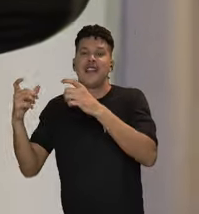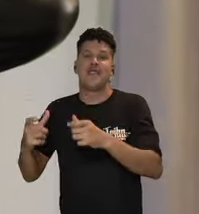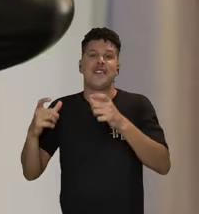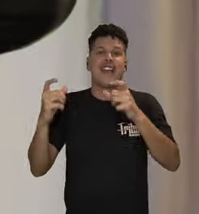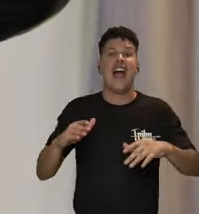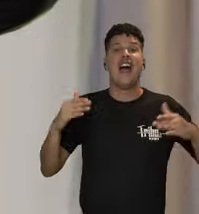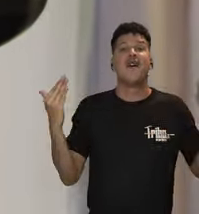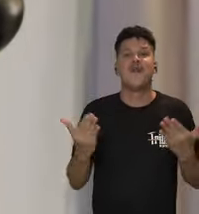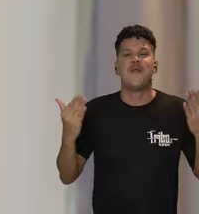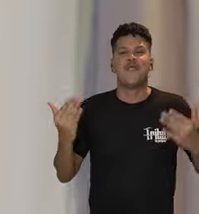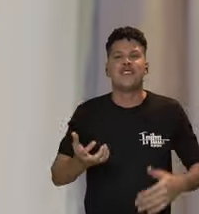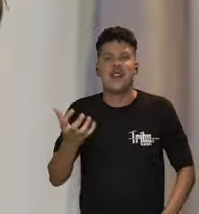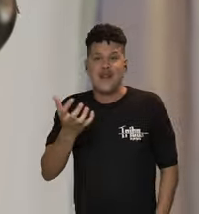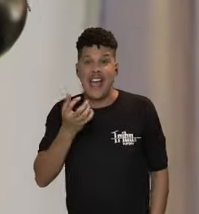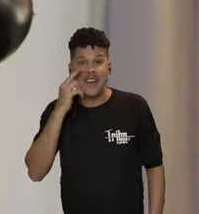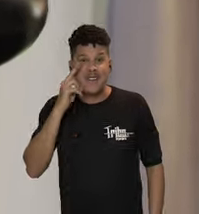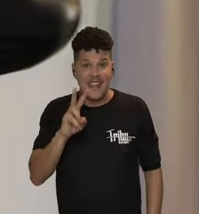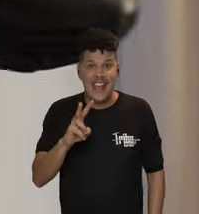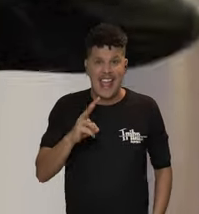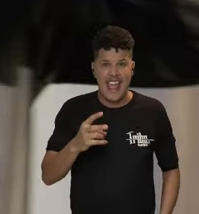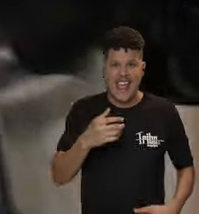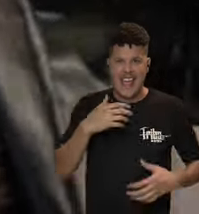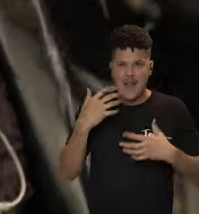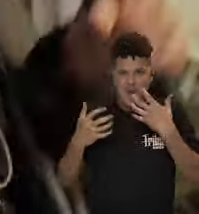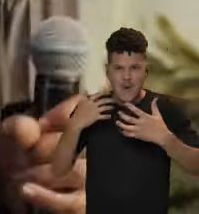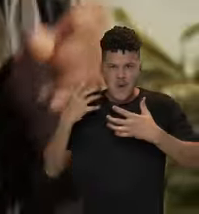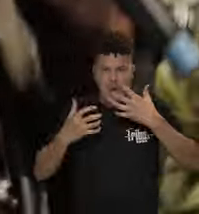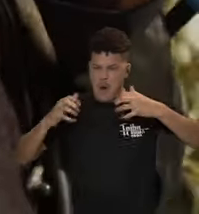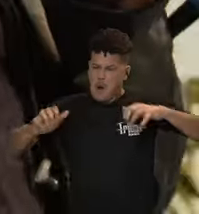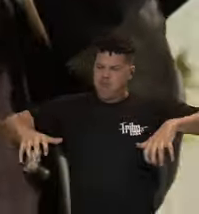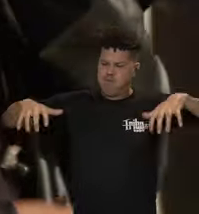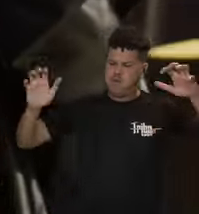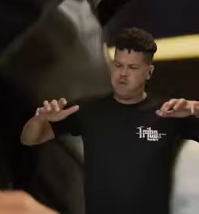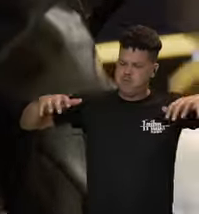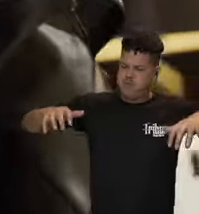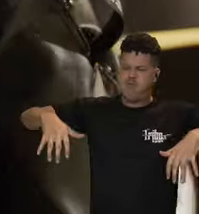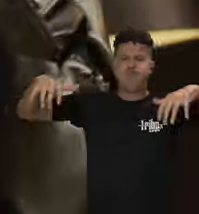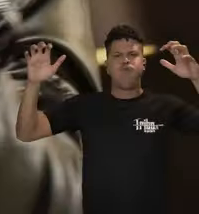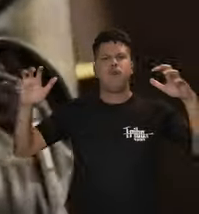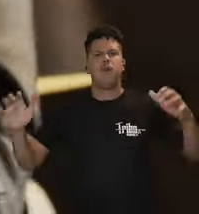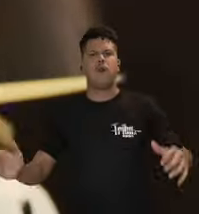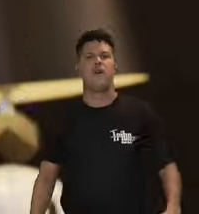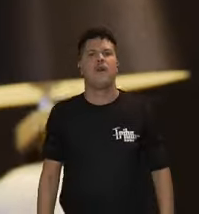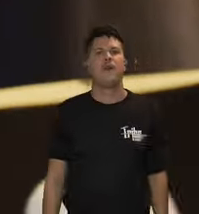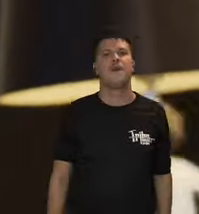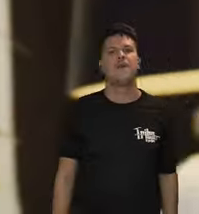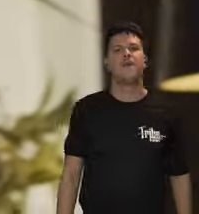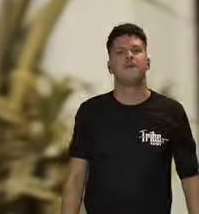Hoje eu quero ver esses cara preta queimar. Esses cara preta